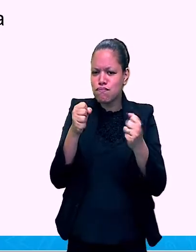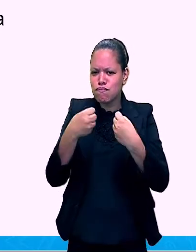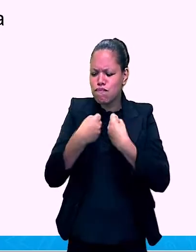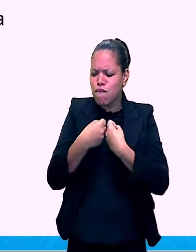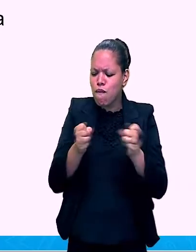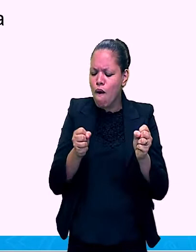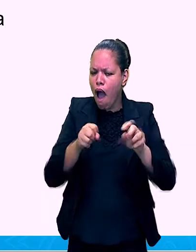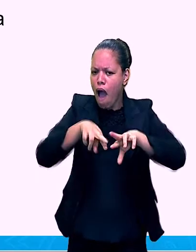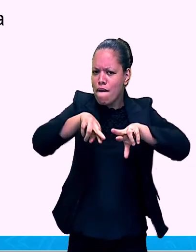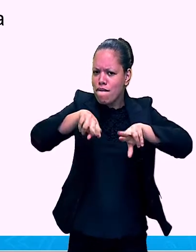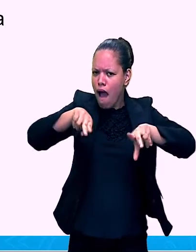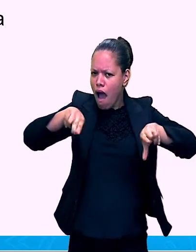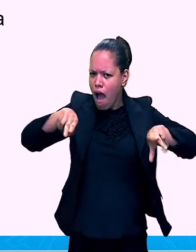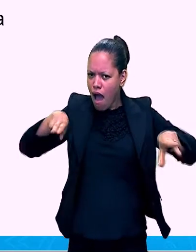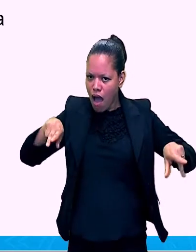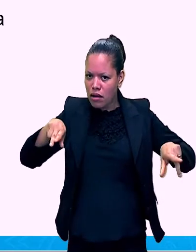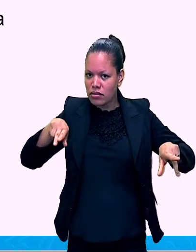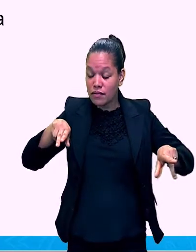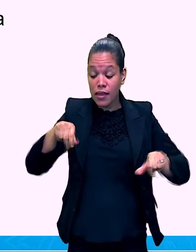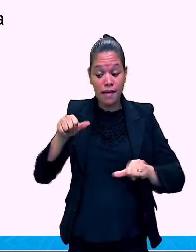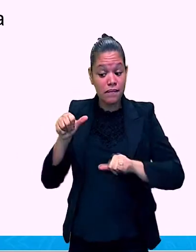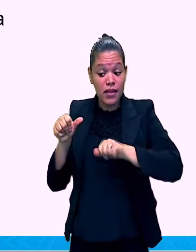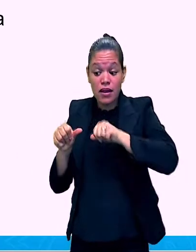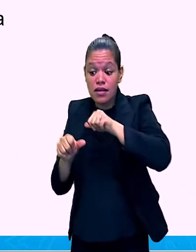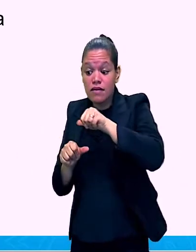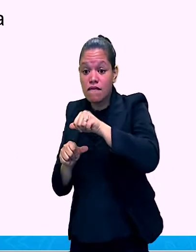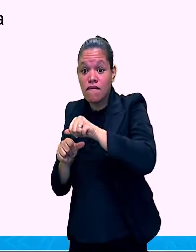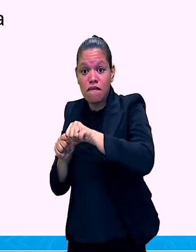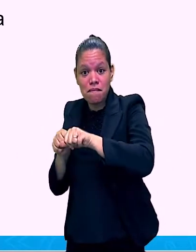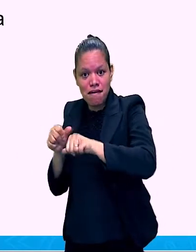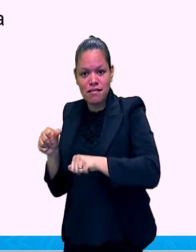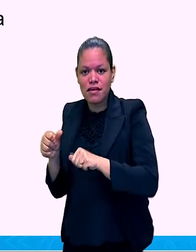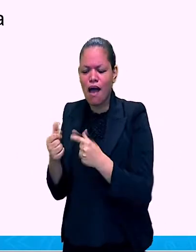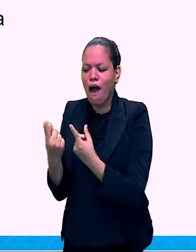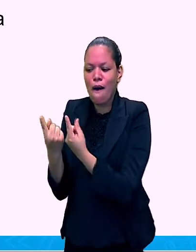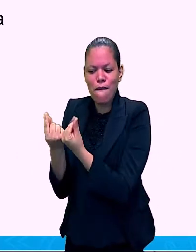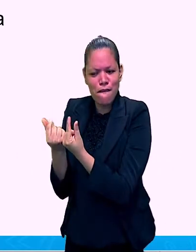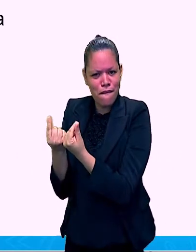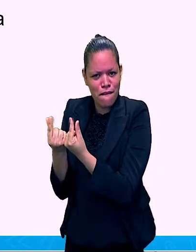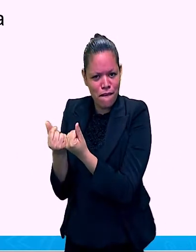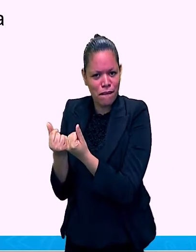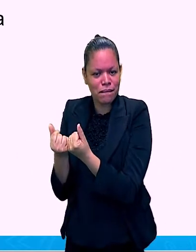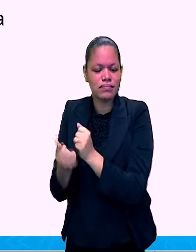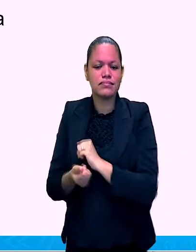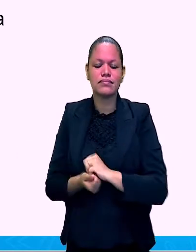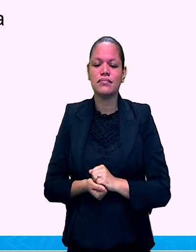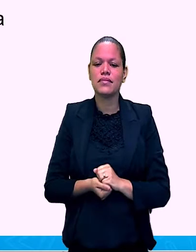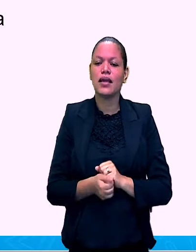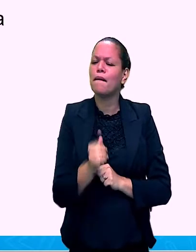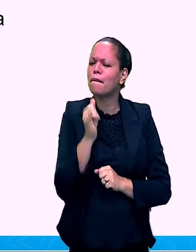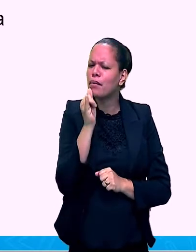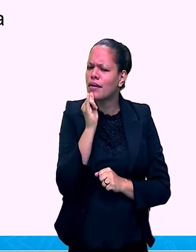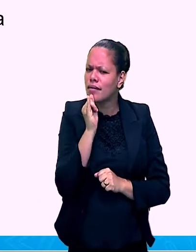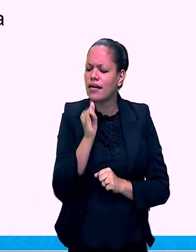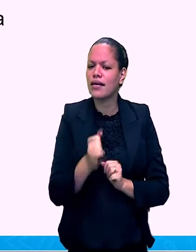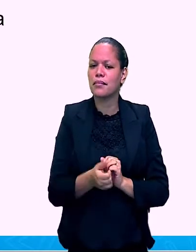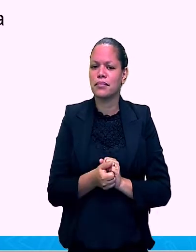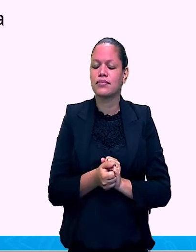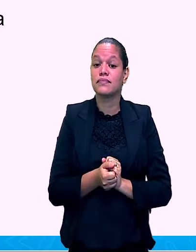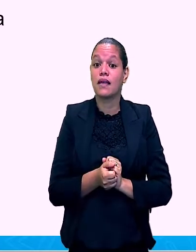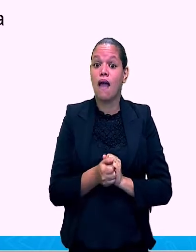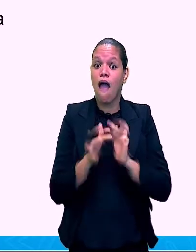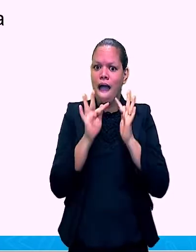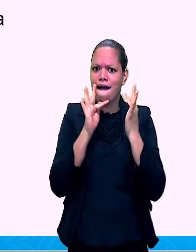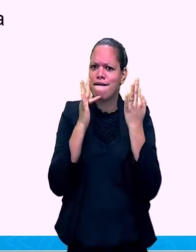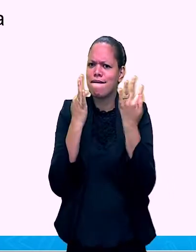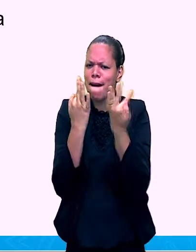capital. Vou dar mais um exemplo trazendo para a família. Aquilo que a sua família lhe ensina faz parte